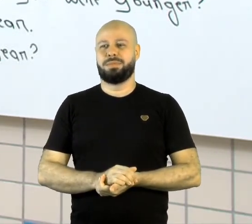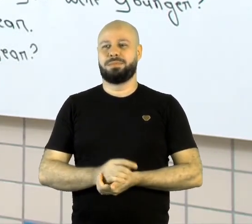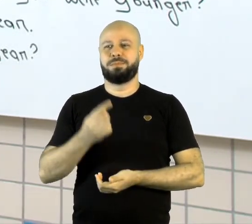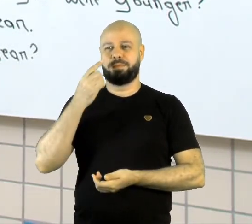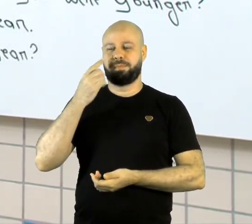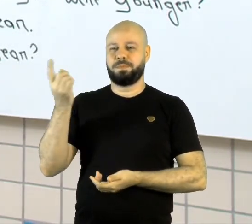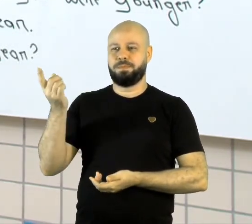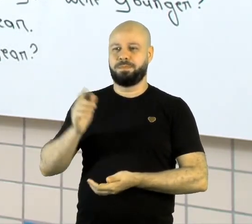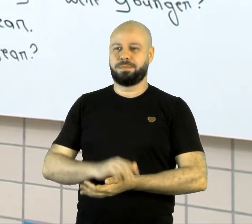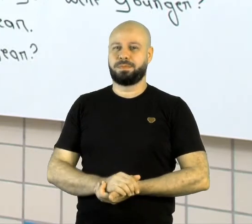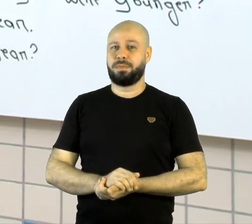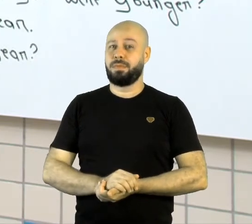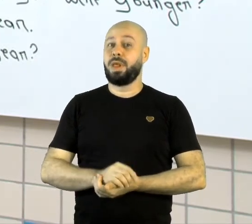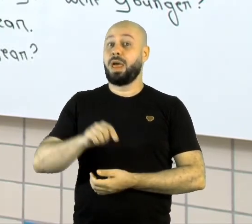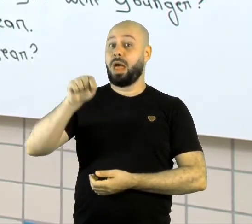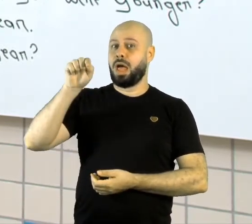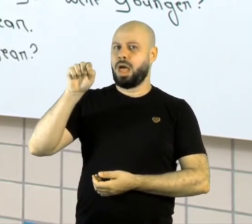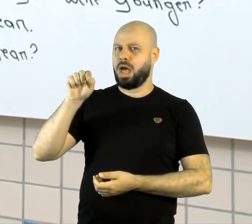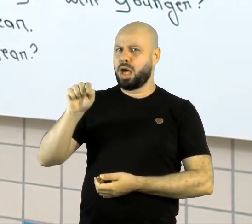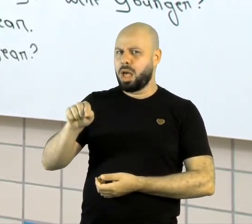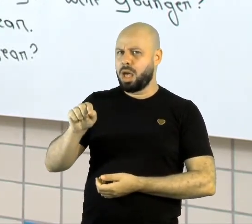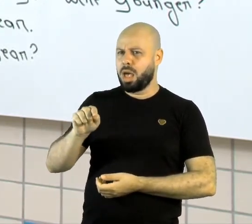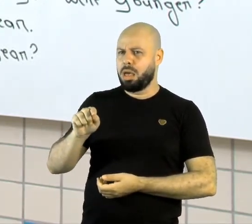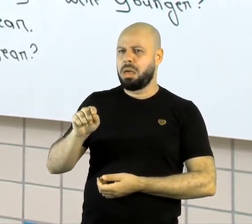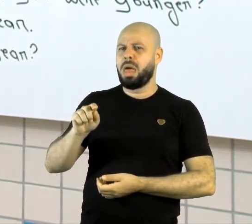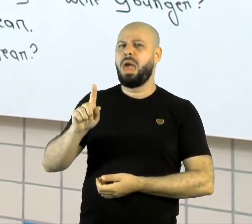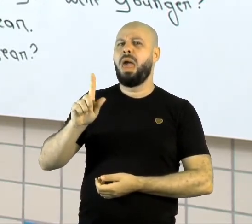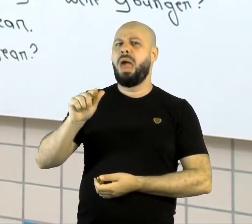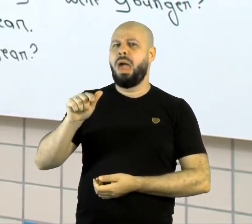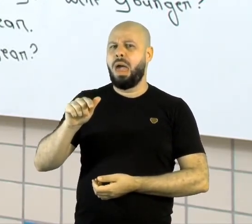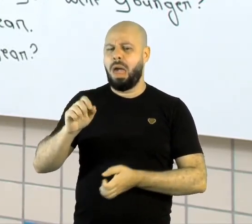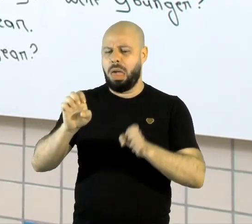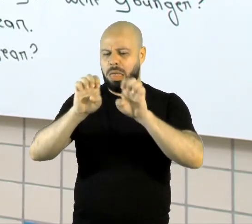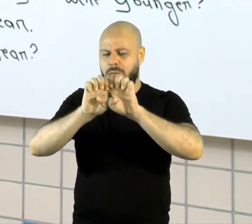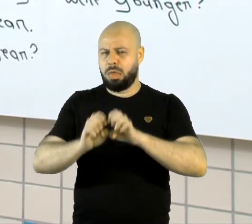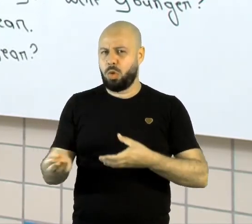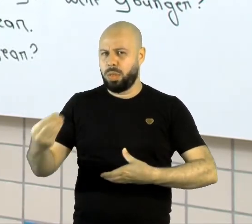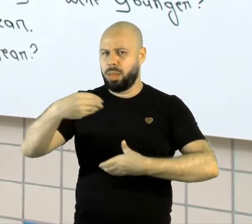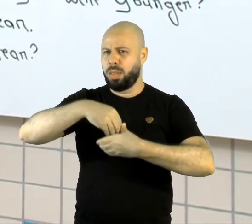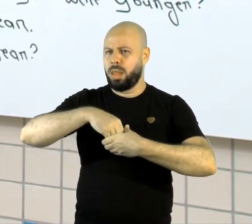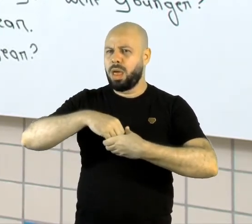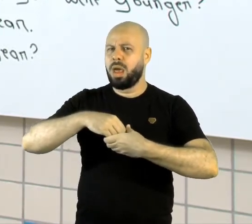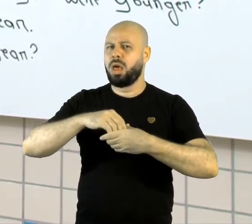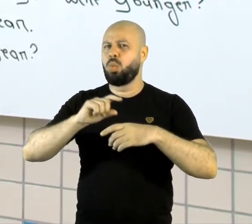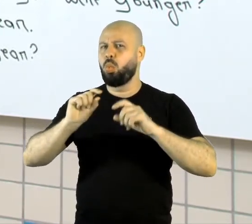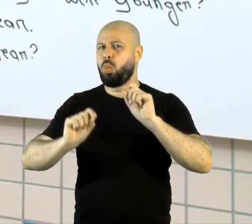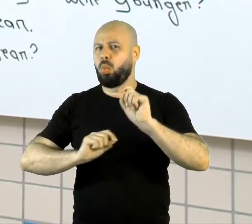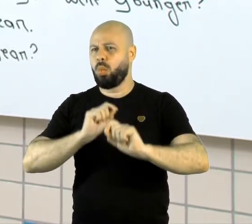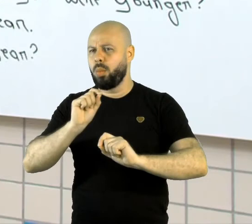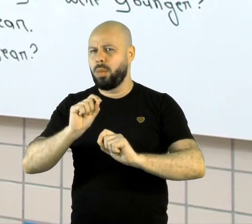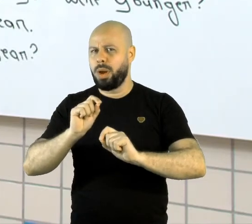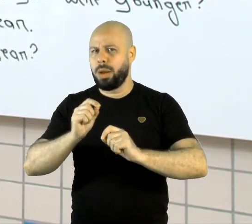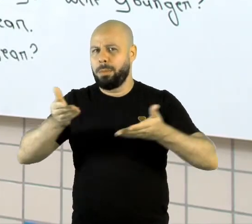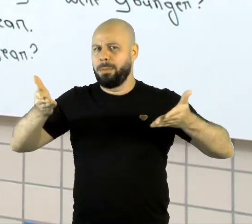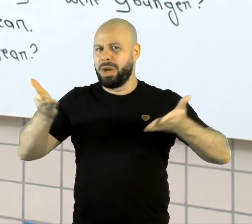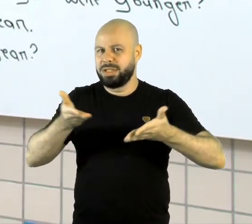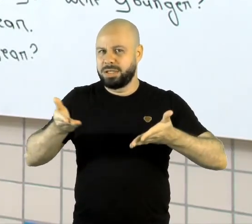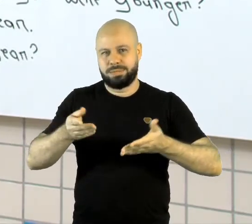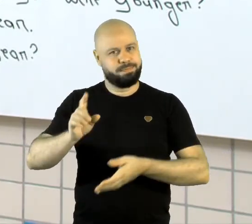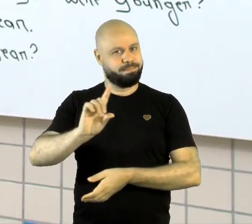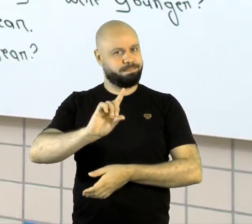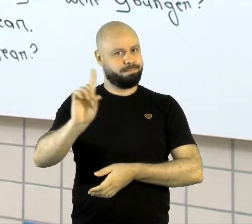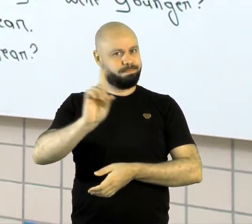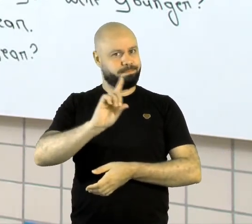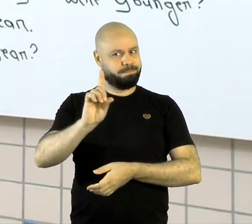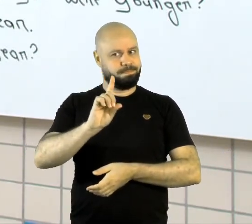ele não está na frase, na estrutura como um todo, não está no presente, porque aqui,